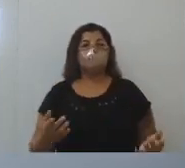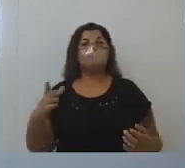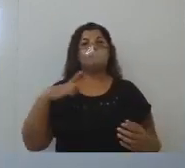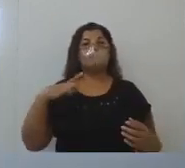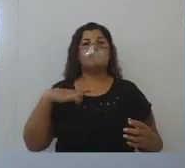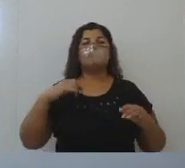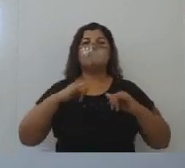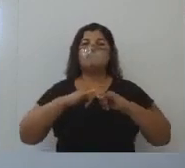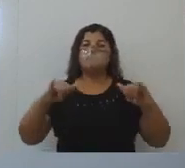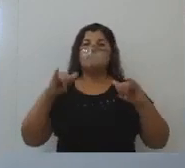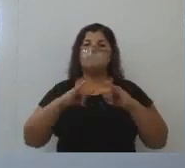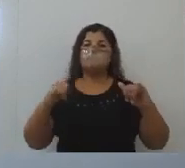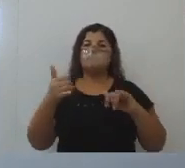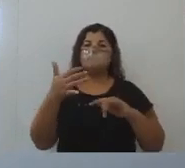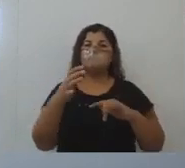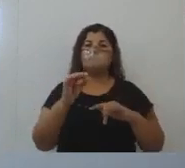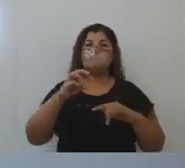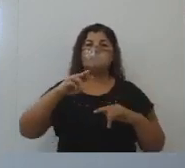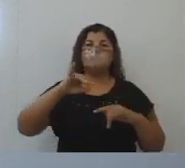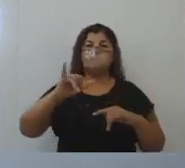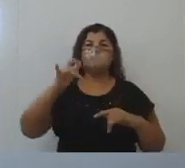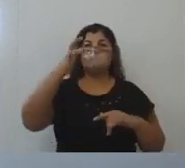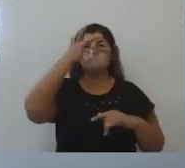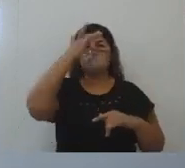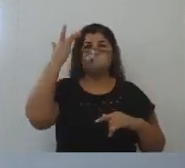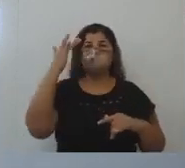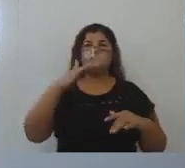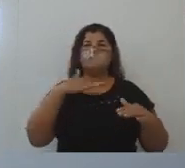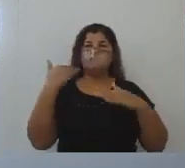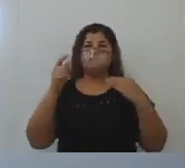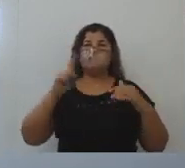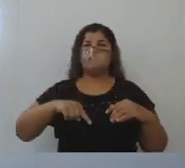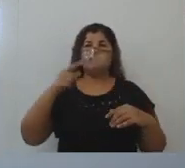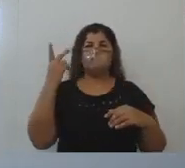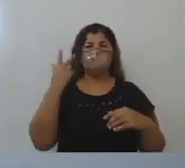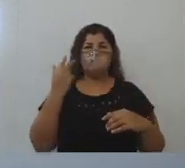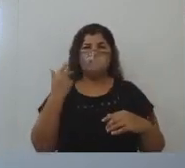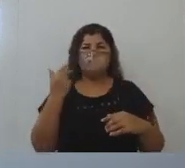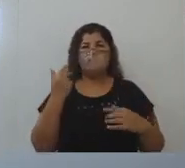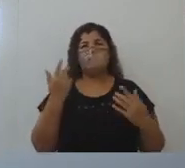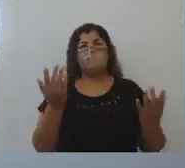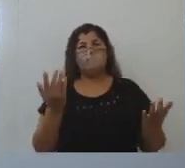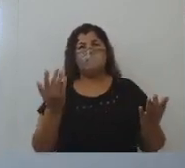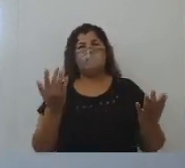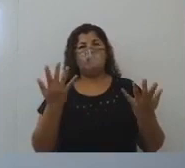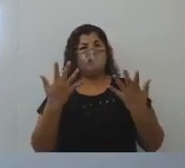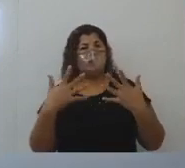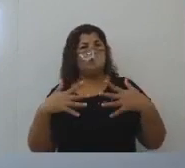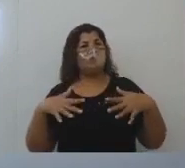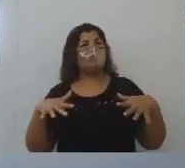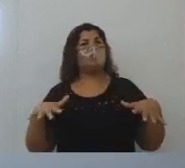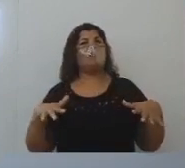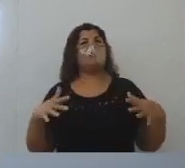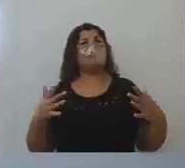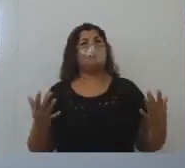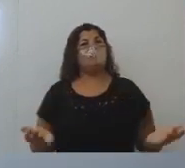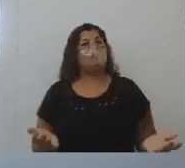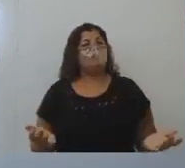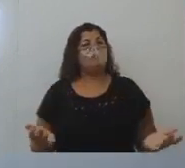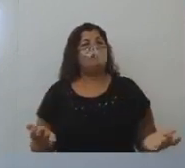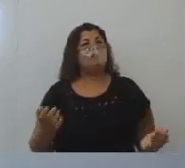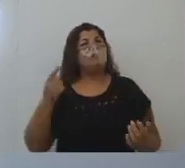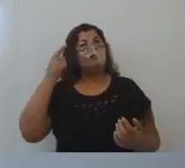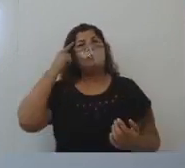informação de que 10 mil pessoas mortas é normal, é natural, certo? Eu